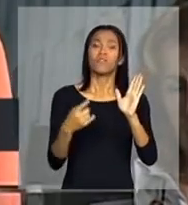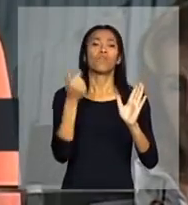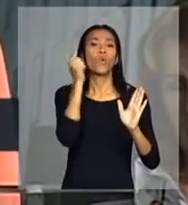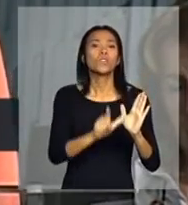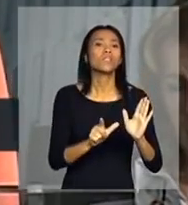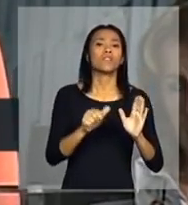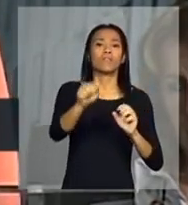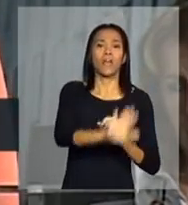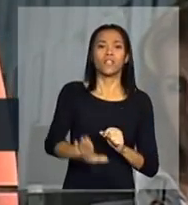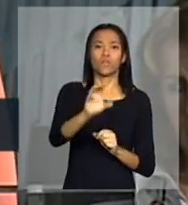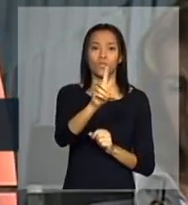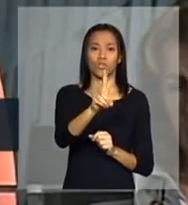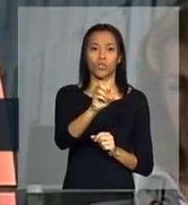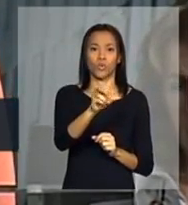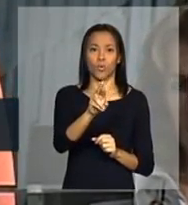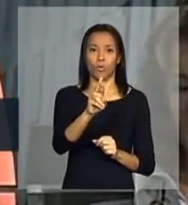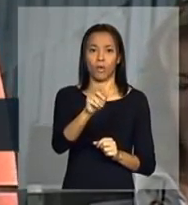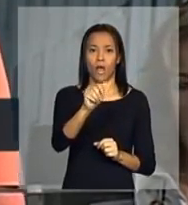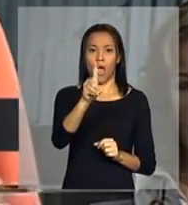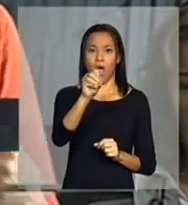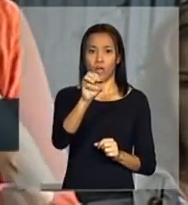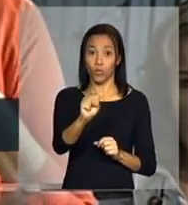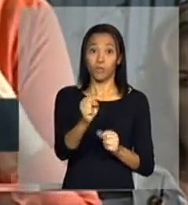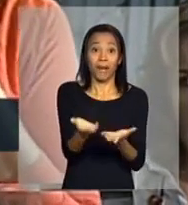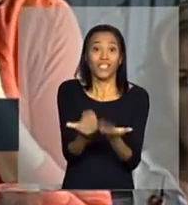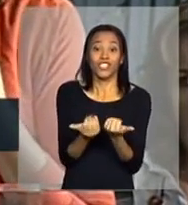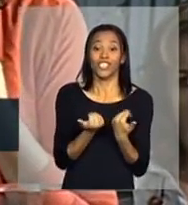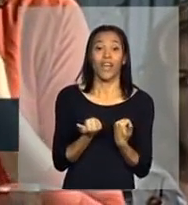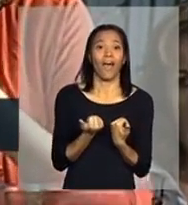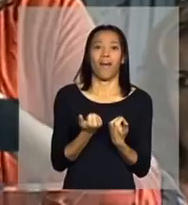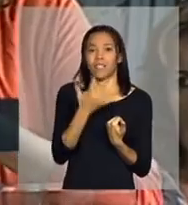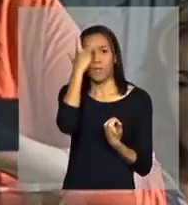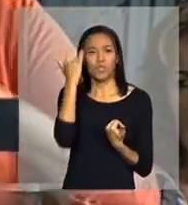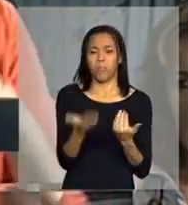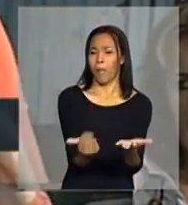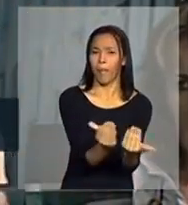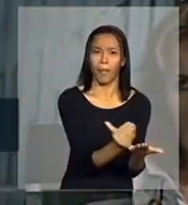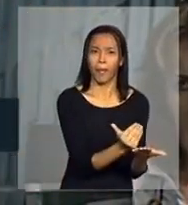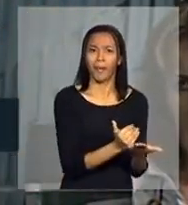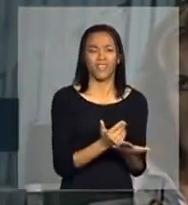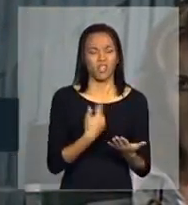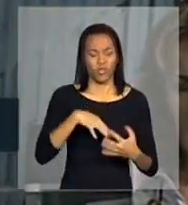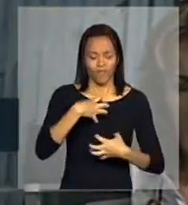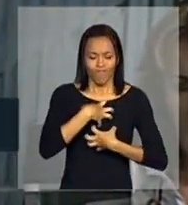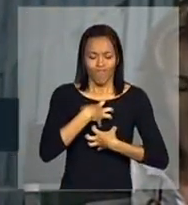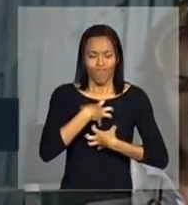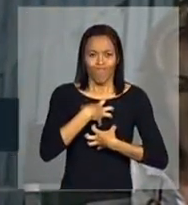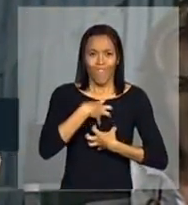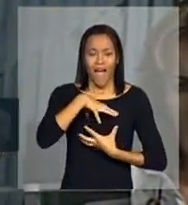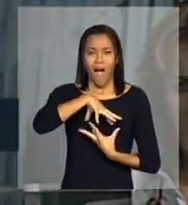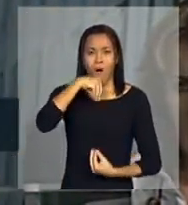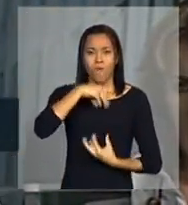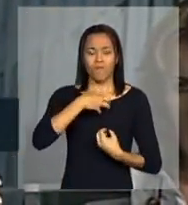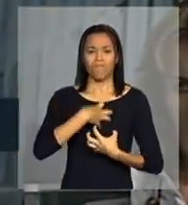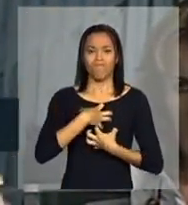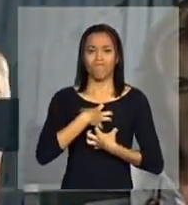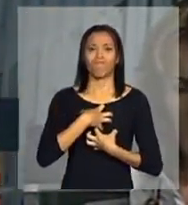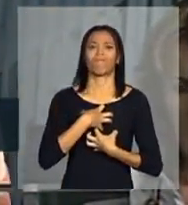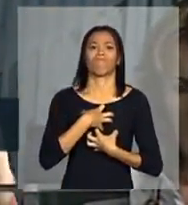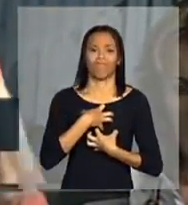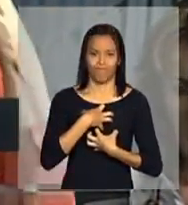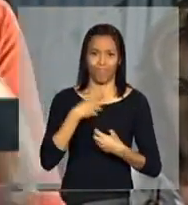Dourados para a desocupação de uma área, algo que nos feriu profundamente dentro da alma, dentro do coração,